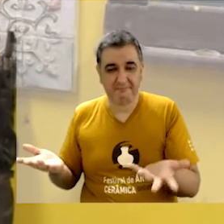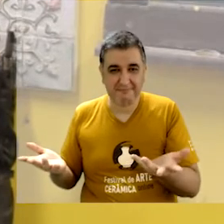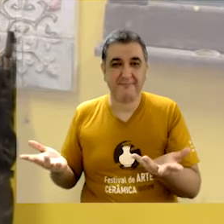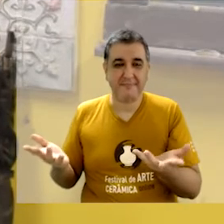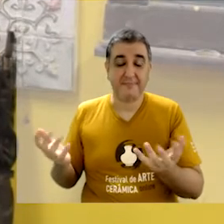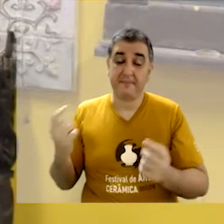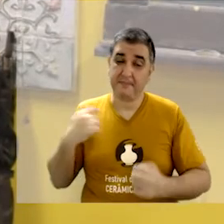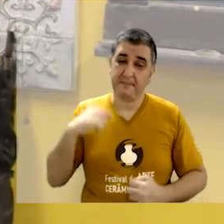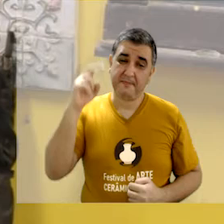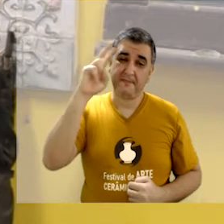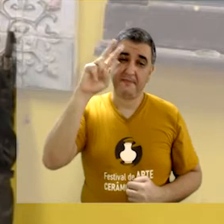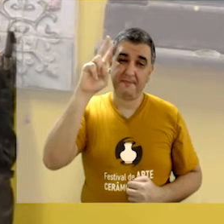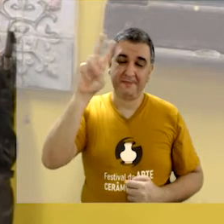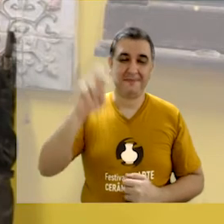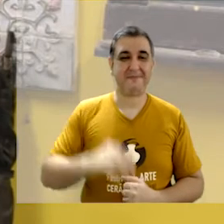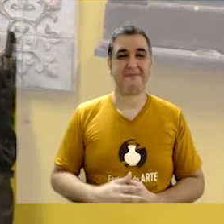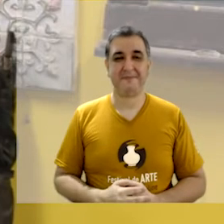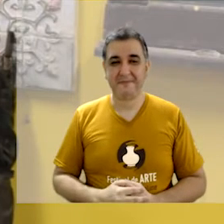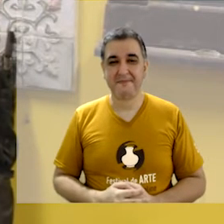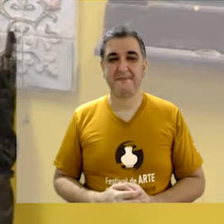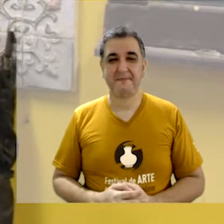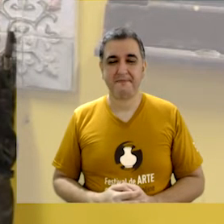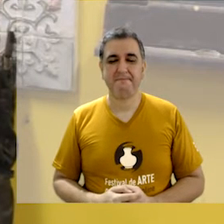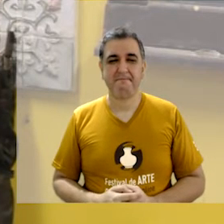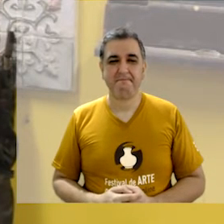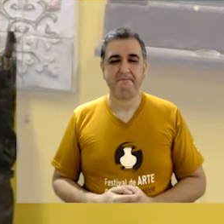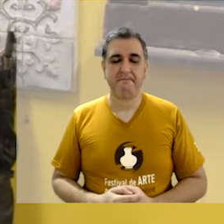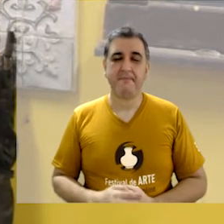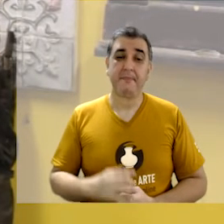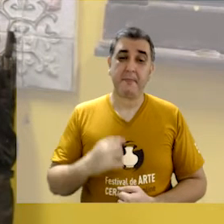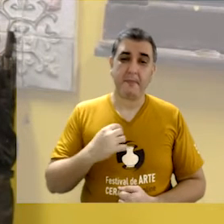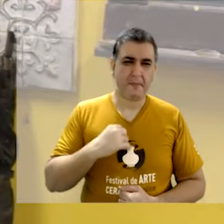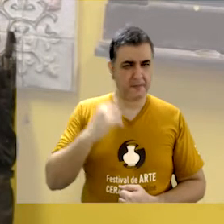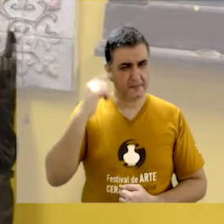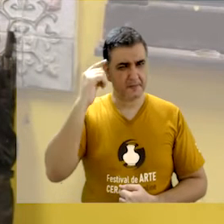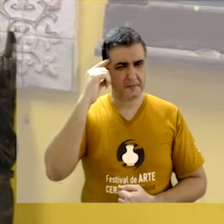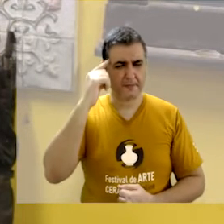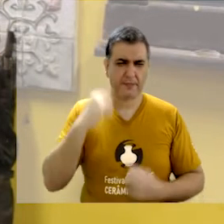Na verdade, eu não me sinto um artista muito comercial, porque